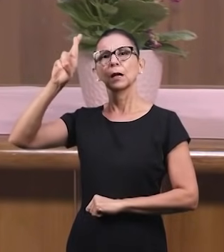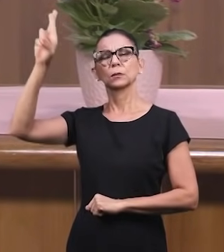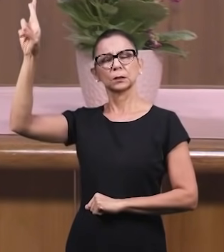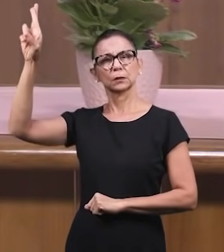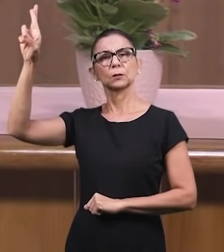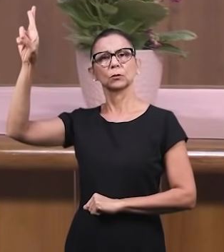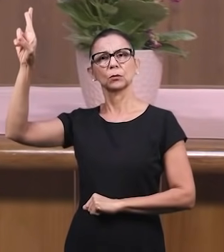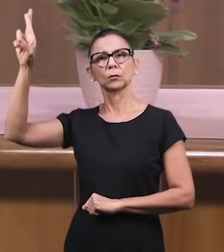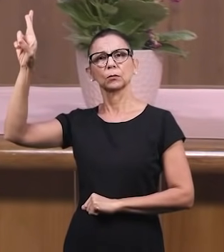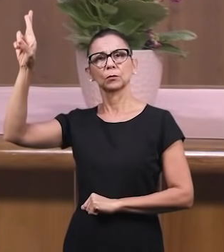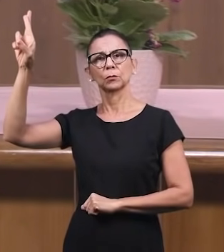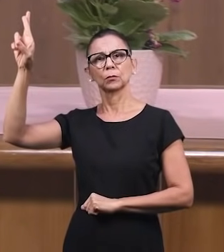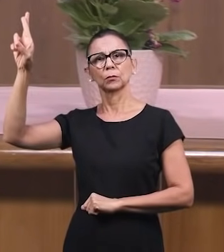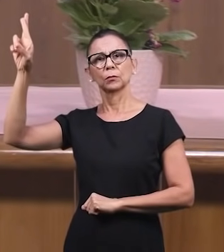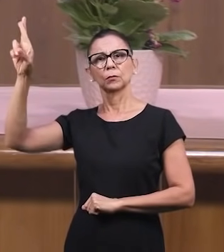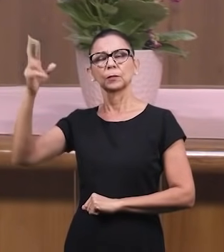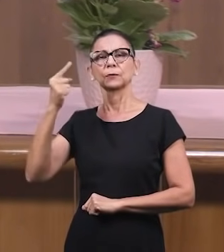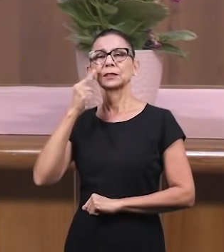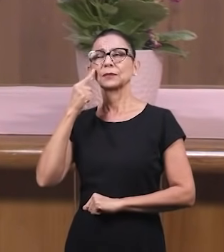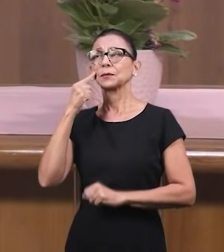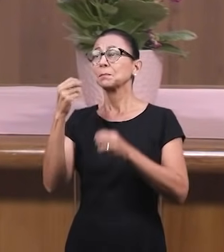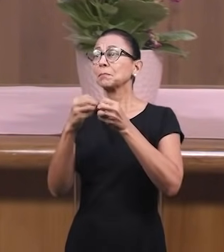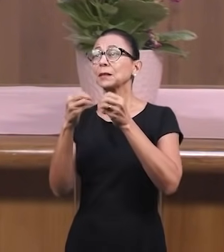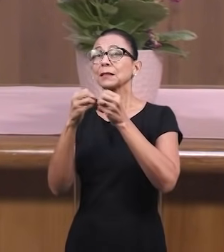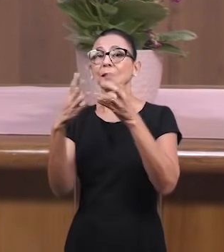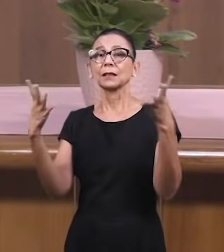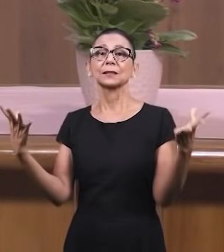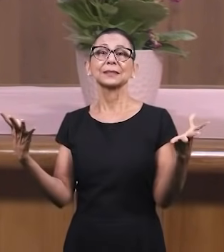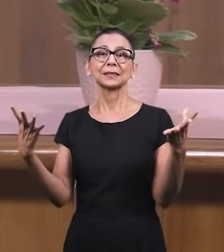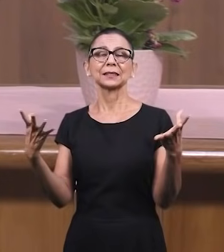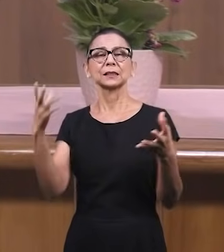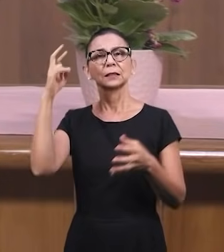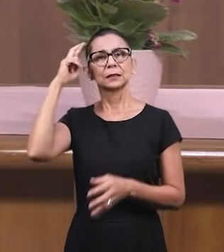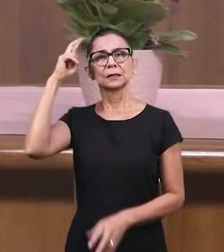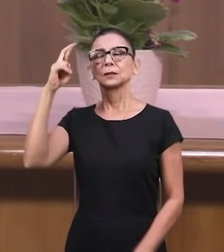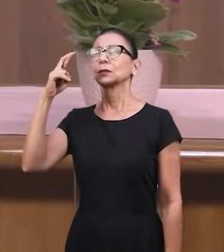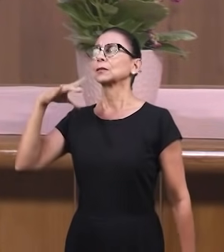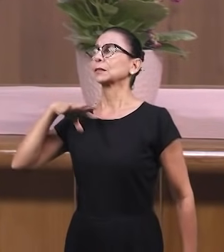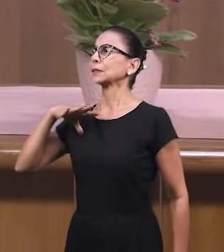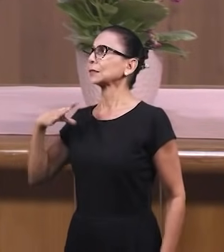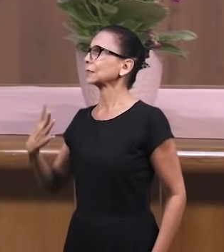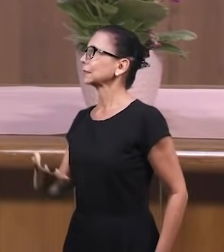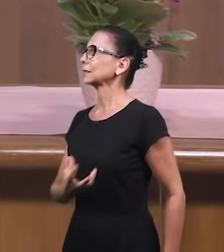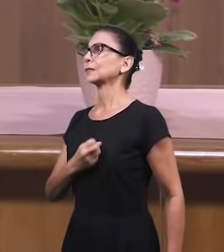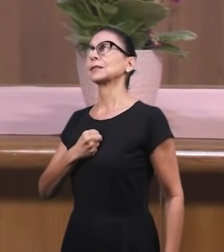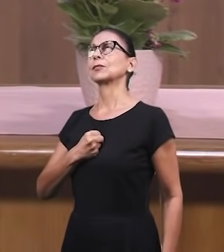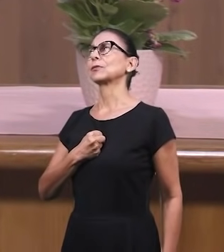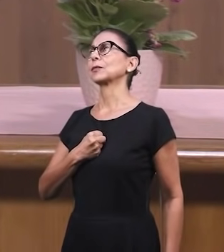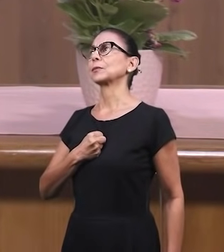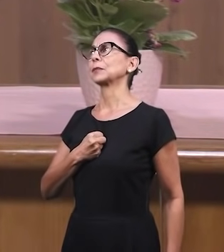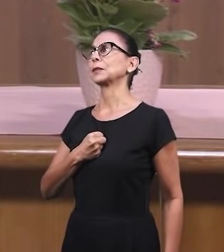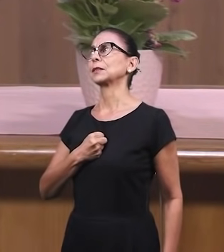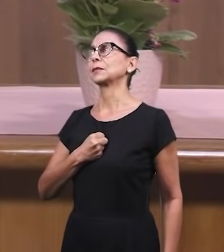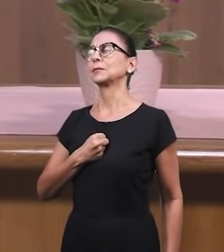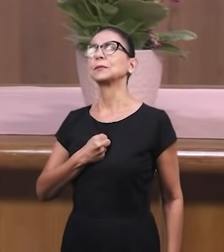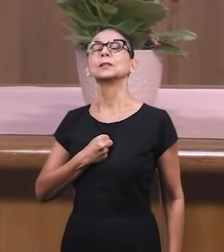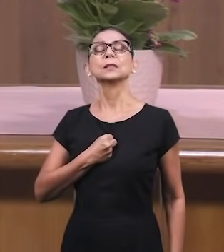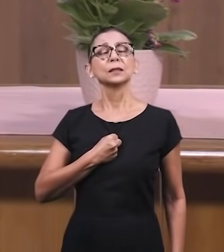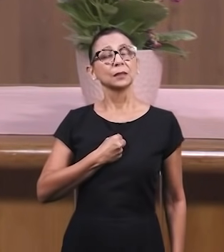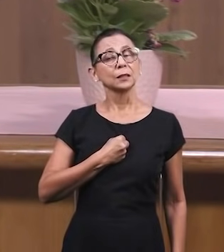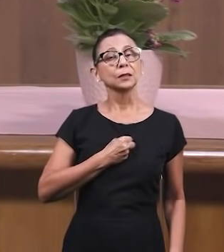a presença dEle na sua vida. Senhor, salva-me. E quando Ele te salva, quando Ele te tira